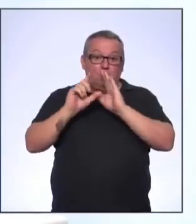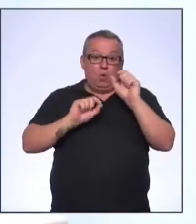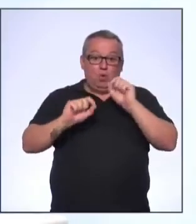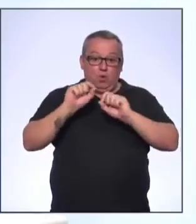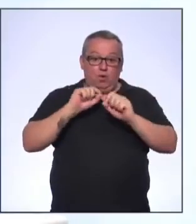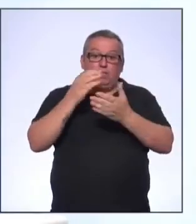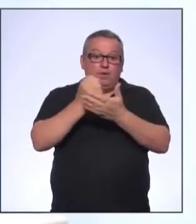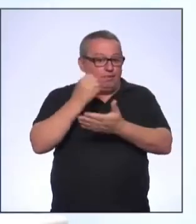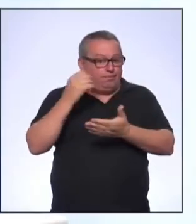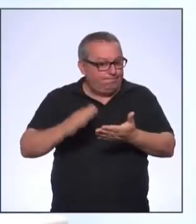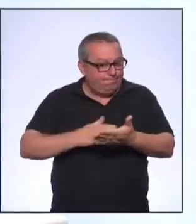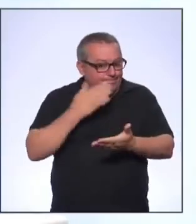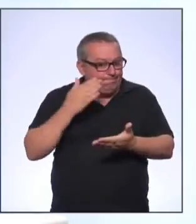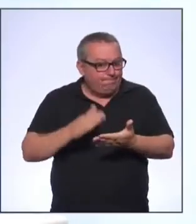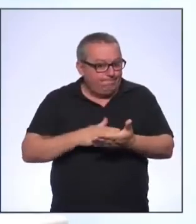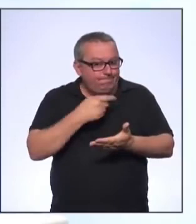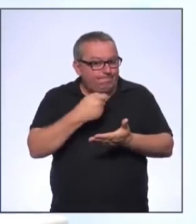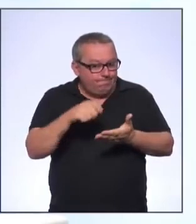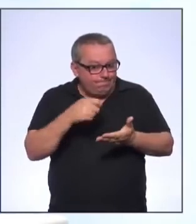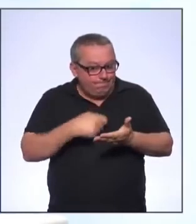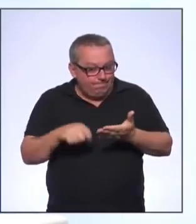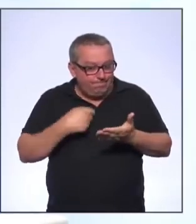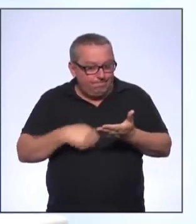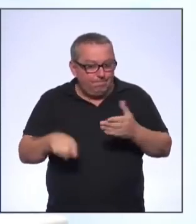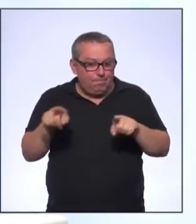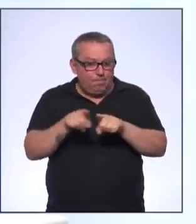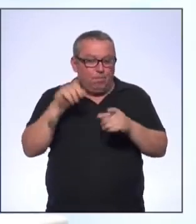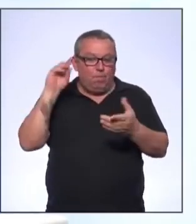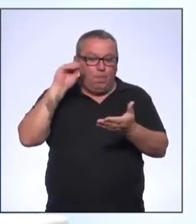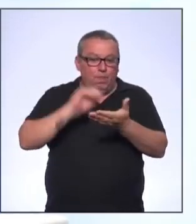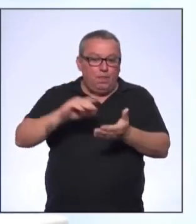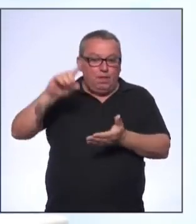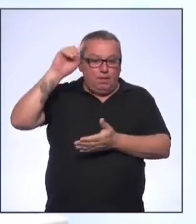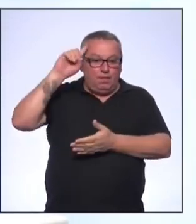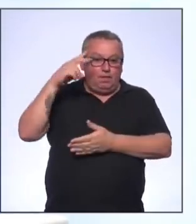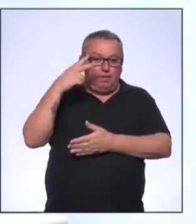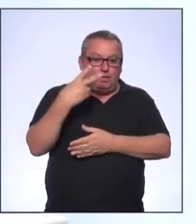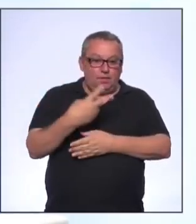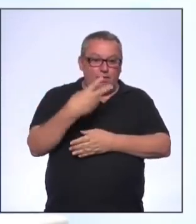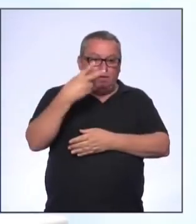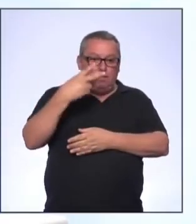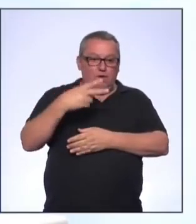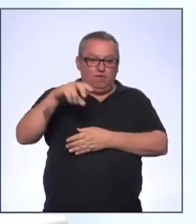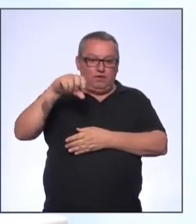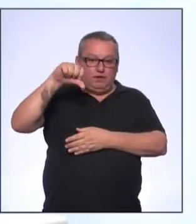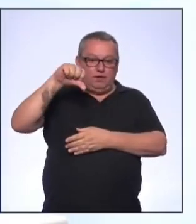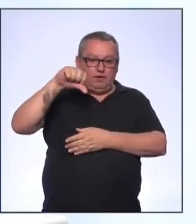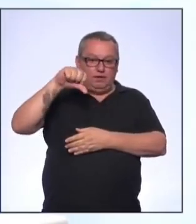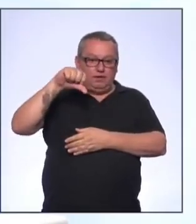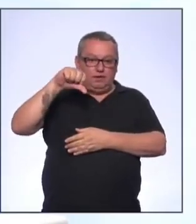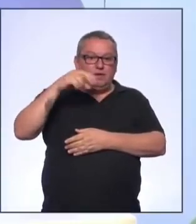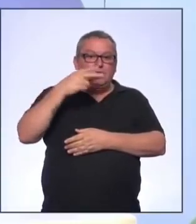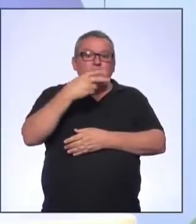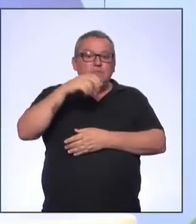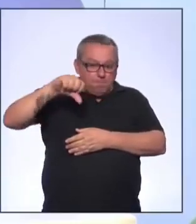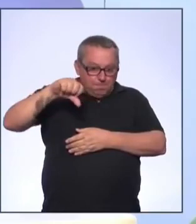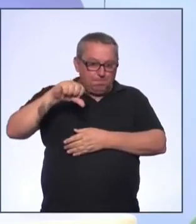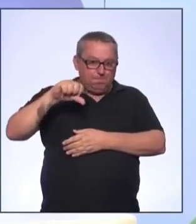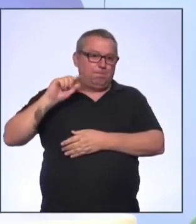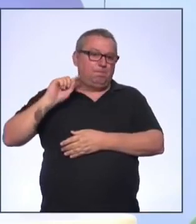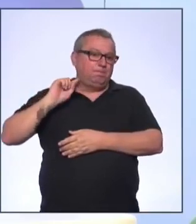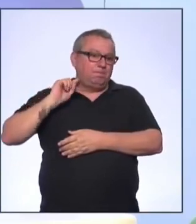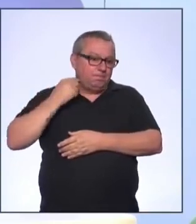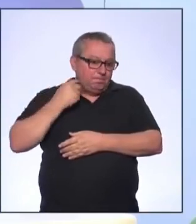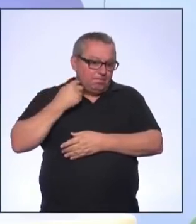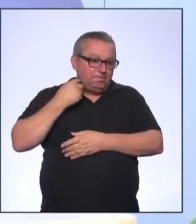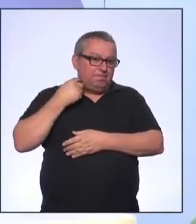pegue seu caderno, o caderno do aluno, coloque a data, hoje é dia 29, estou certo? 29 de maio